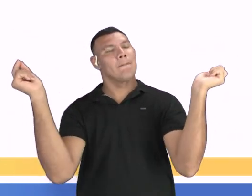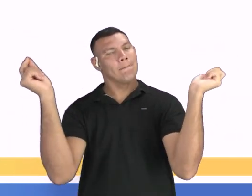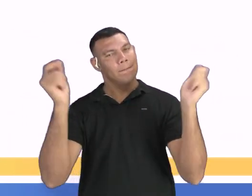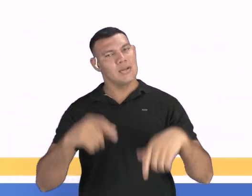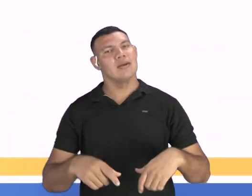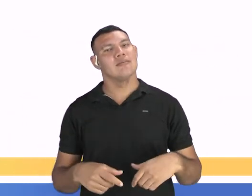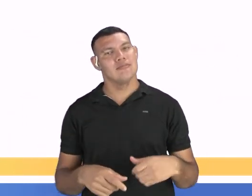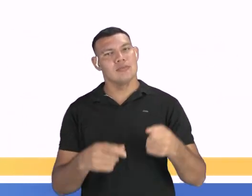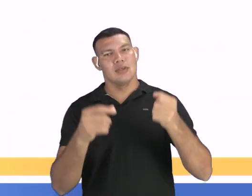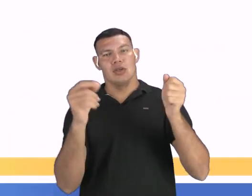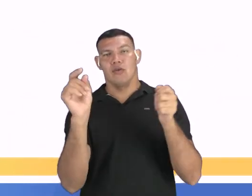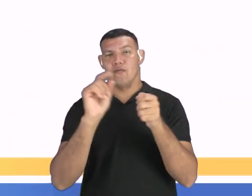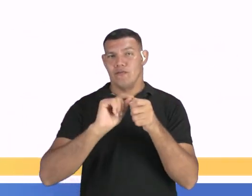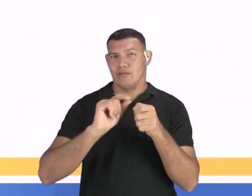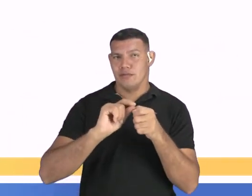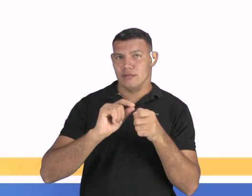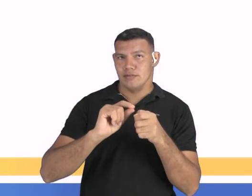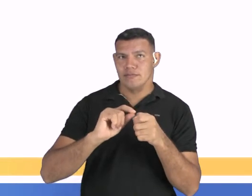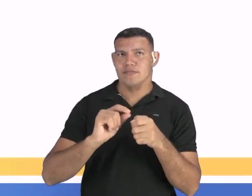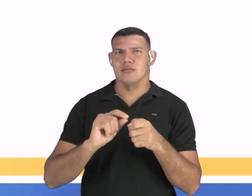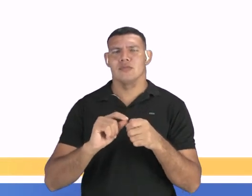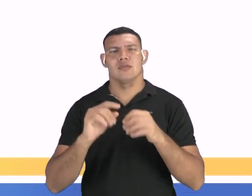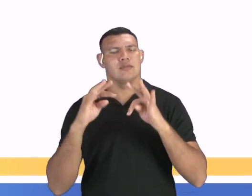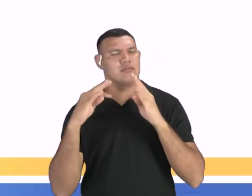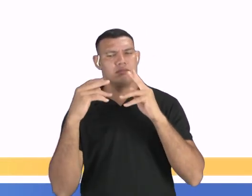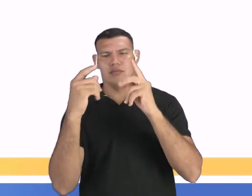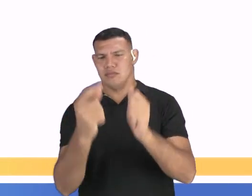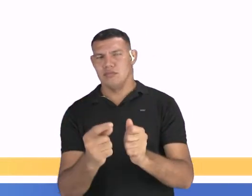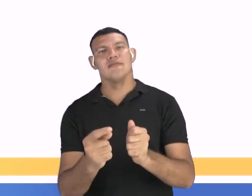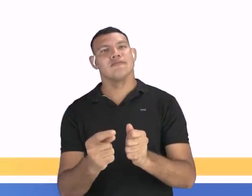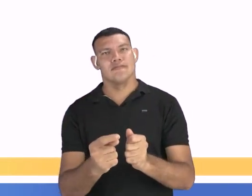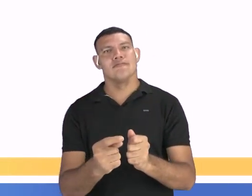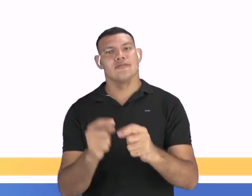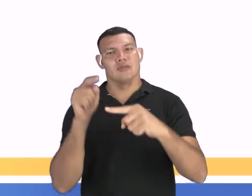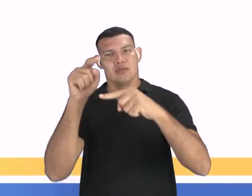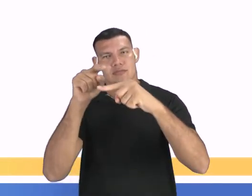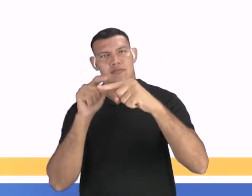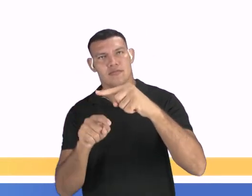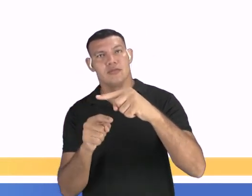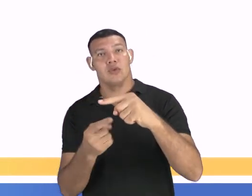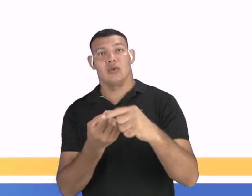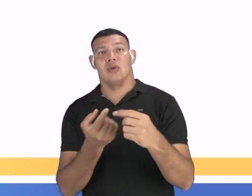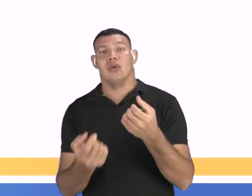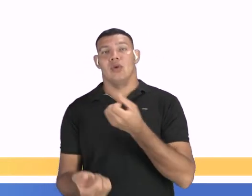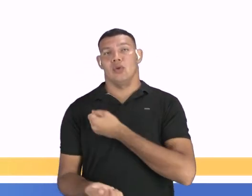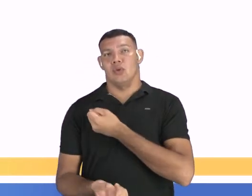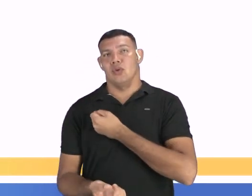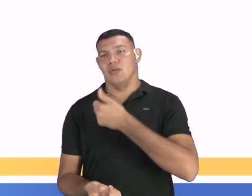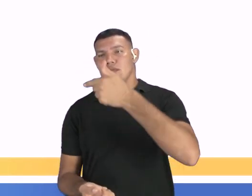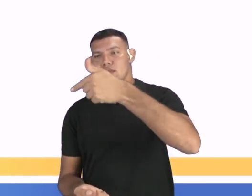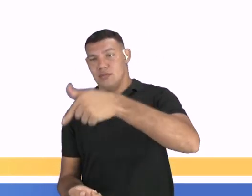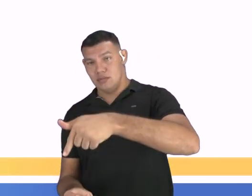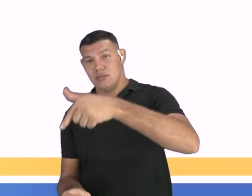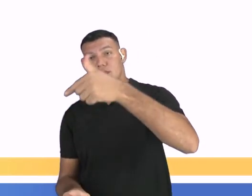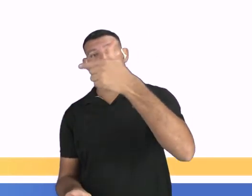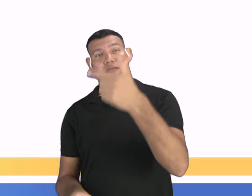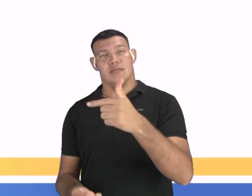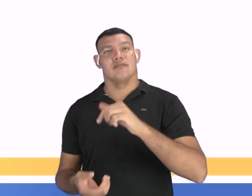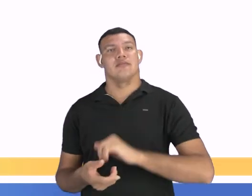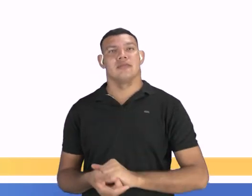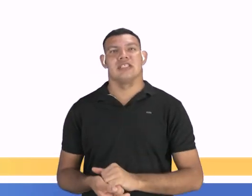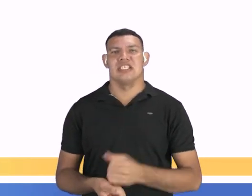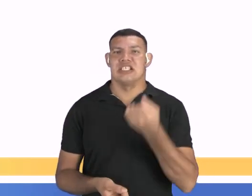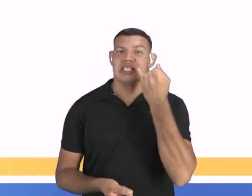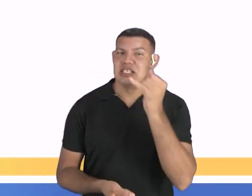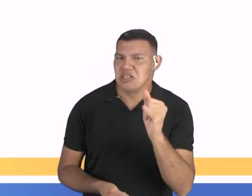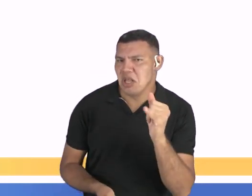conseguimos montar, né, todos os divisores do número 72. Então, quando você precisar